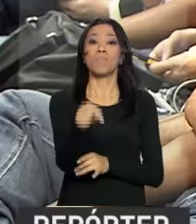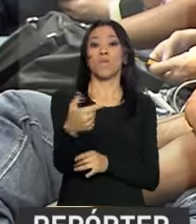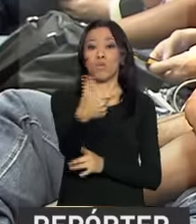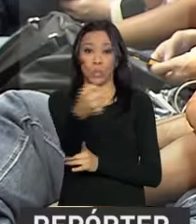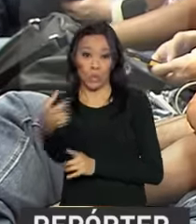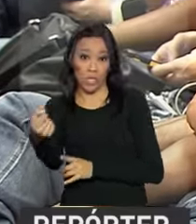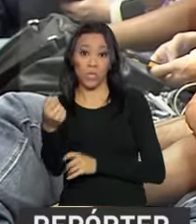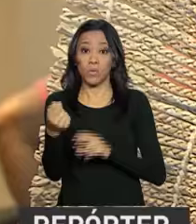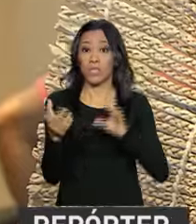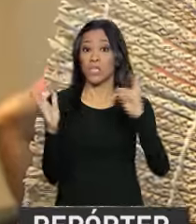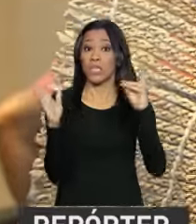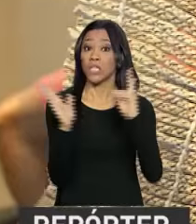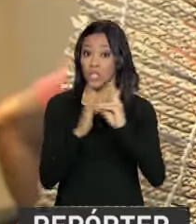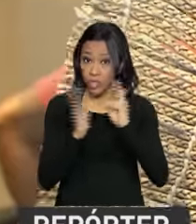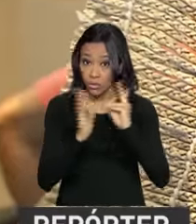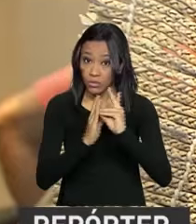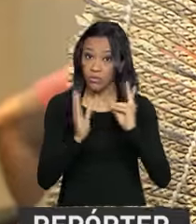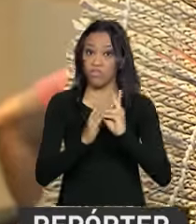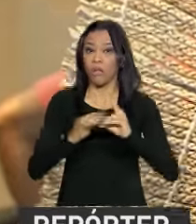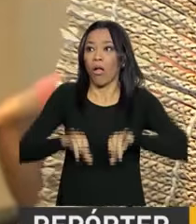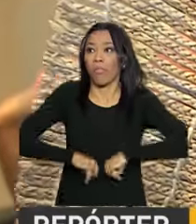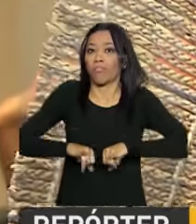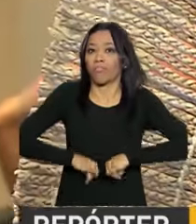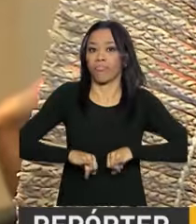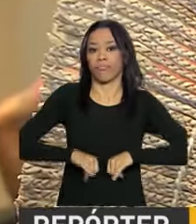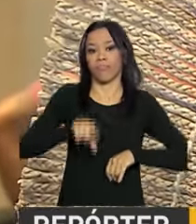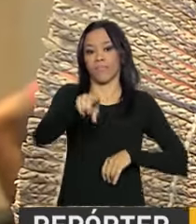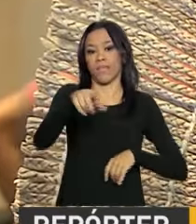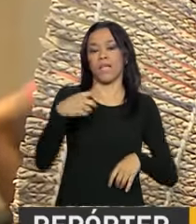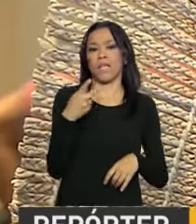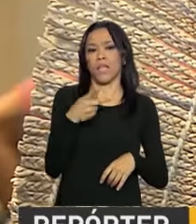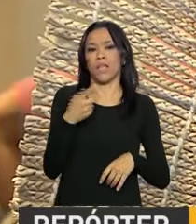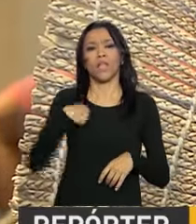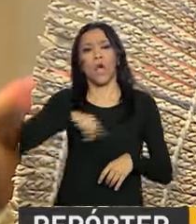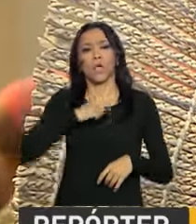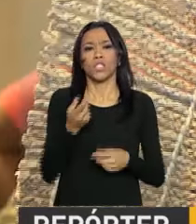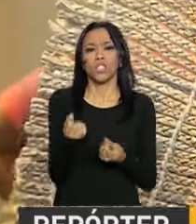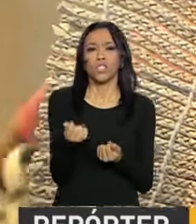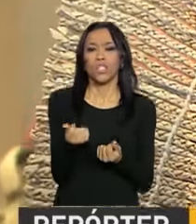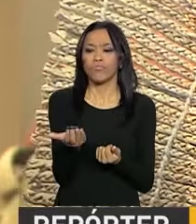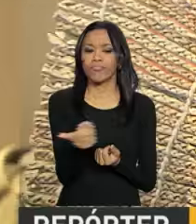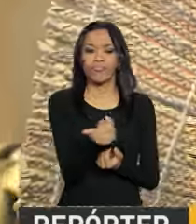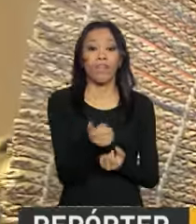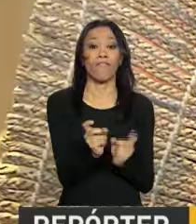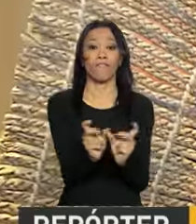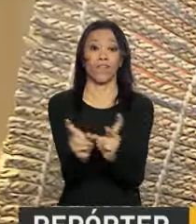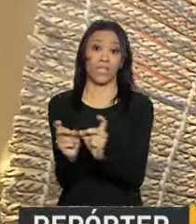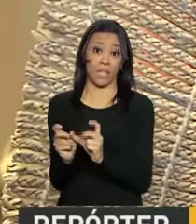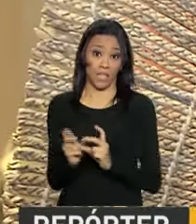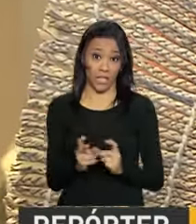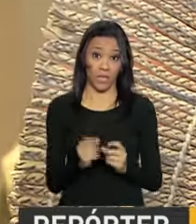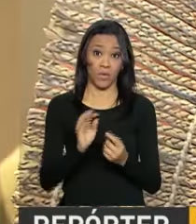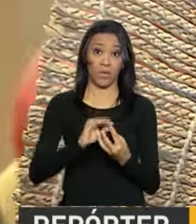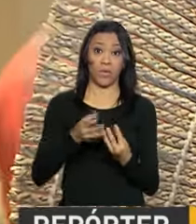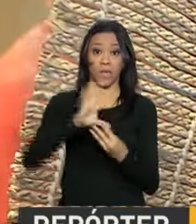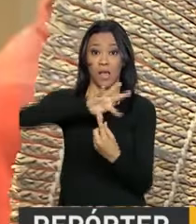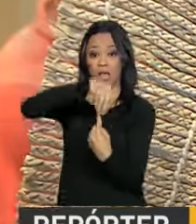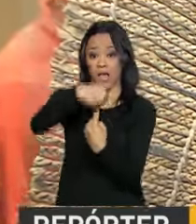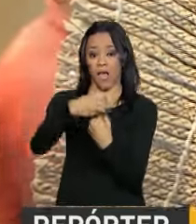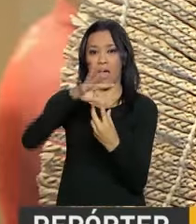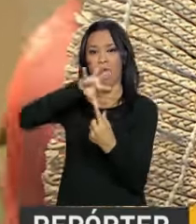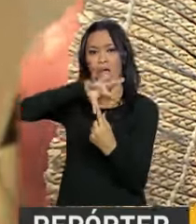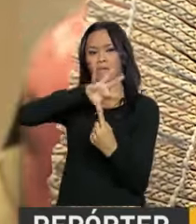passam por dificuldades nós lá dependemos muito de venda de artesanato né o nosso povo depende da do Rio Piraque suu